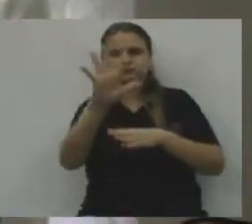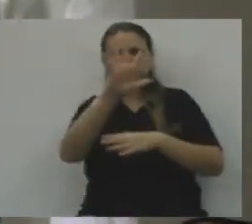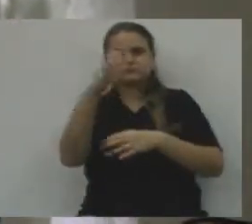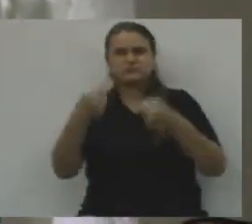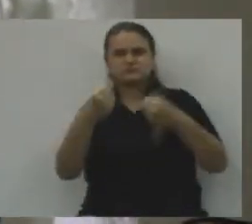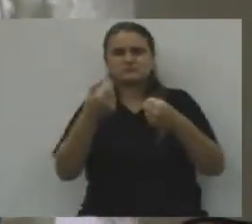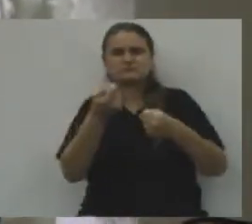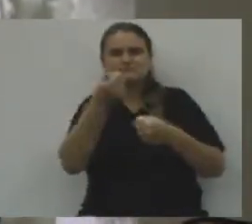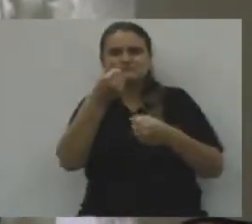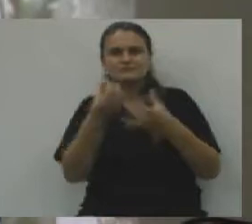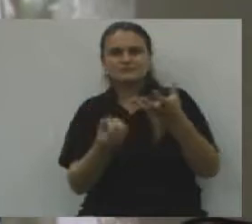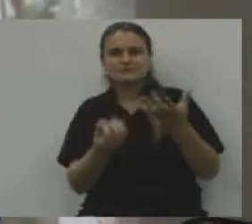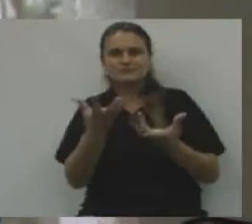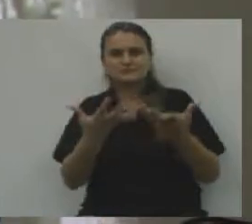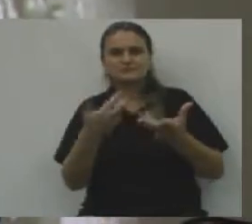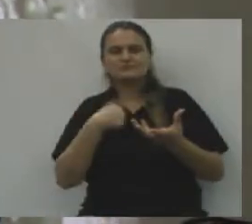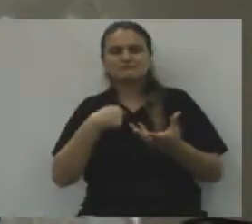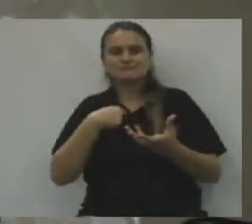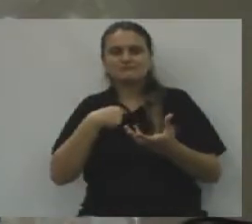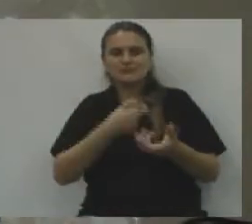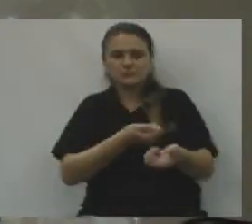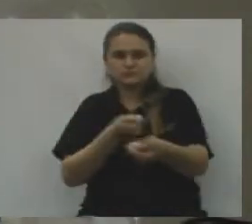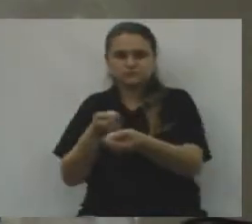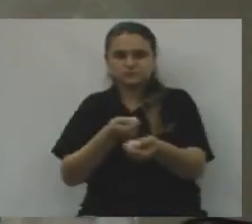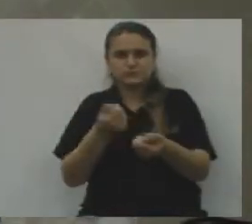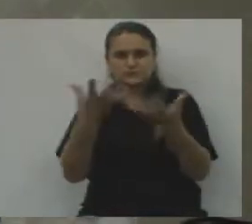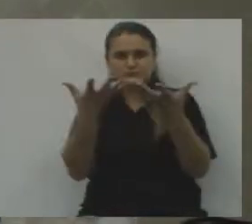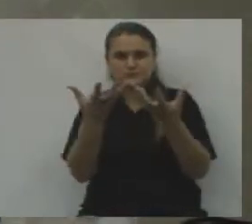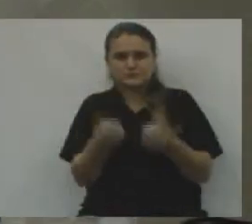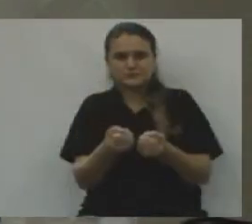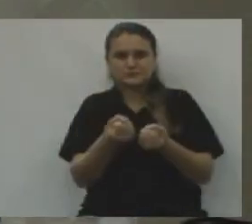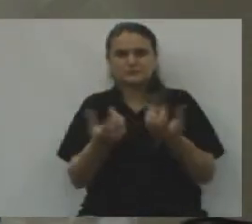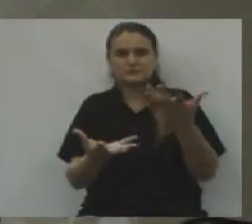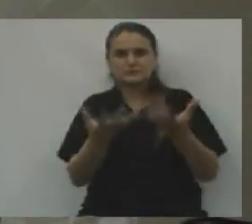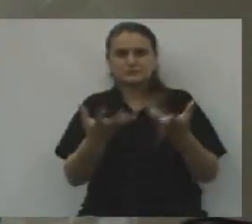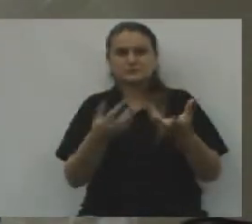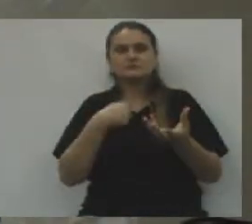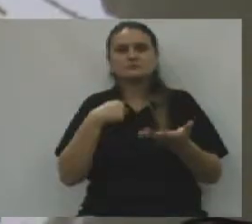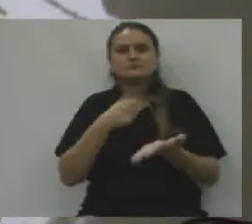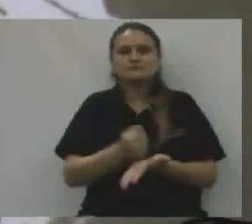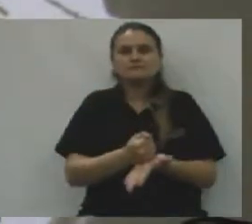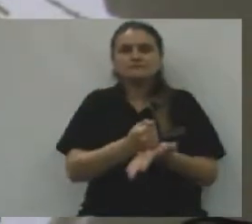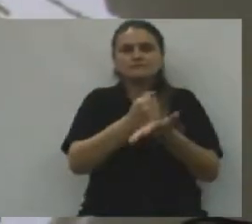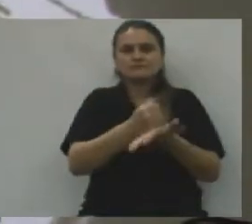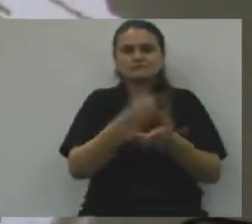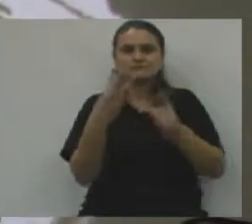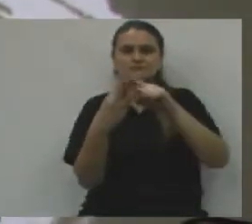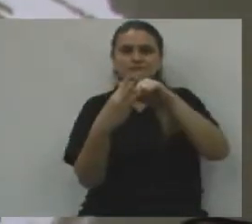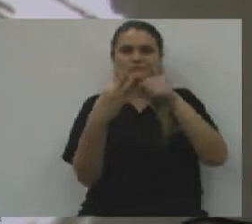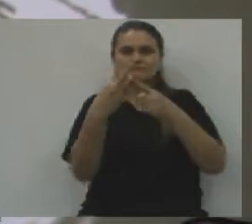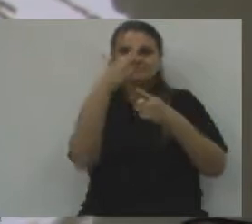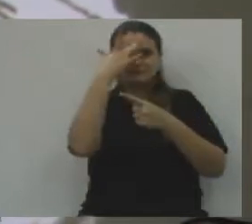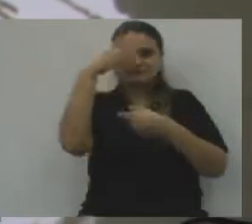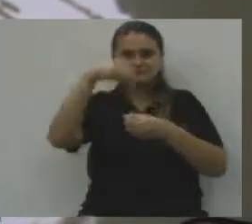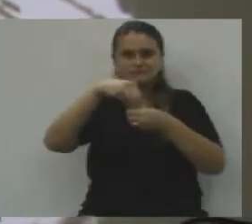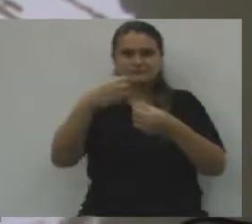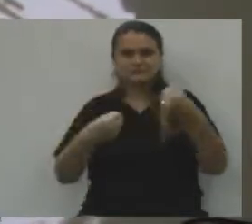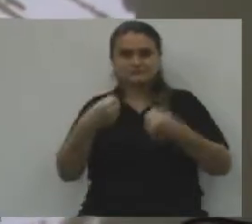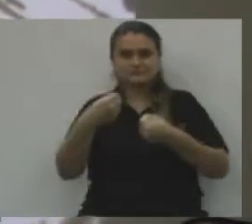princípio do incêndio. Eu peguei o extintor, combati o incêndio primeiro e fui socorrer as 3 vítimas que estavam no veículo